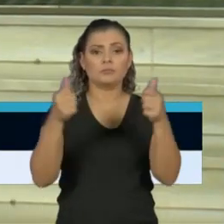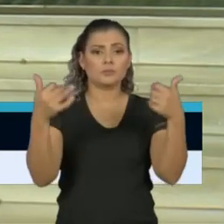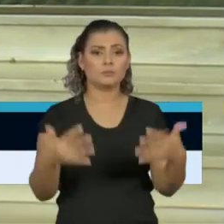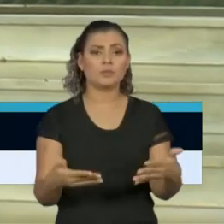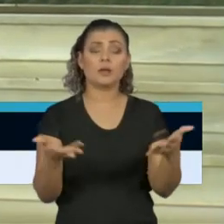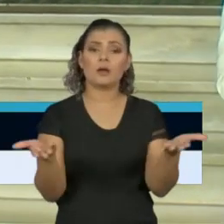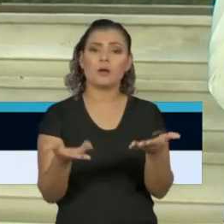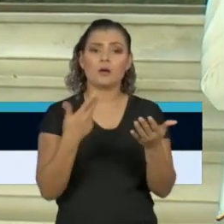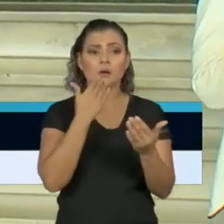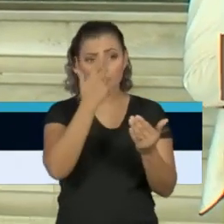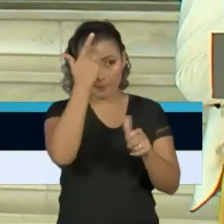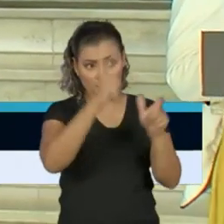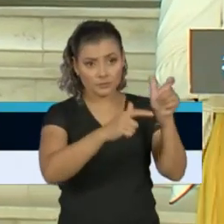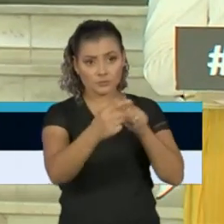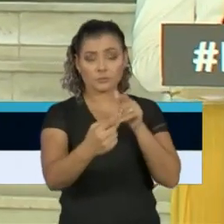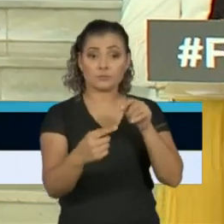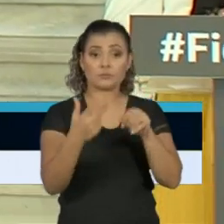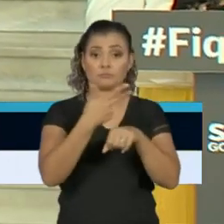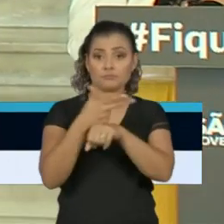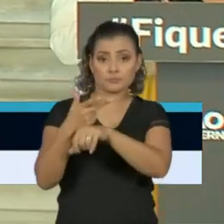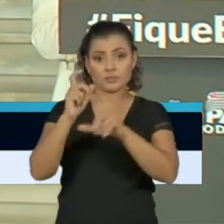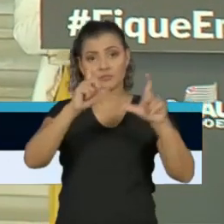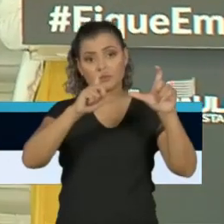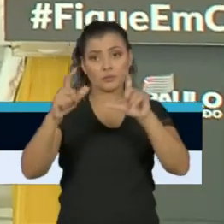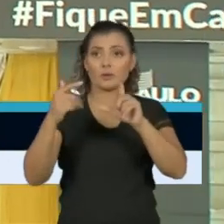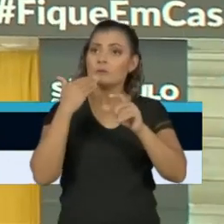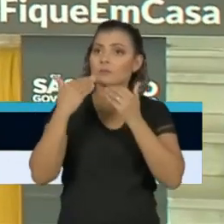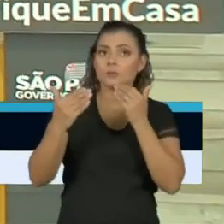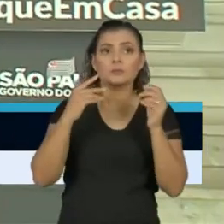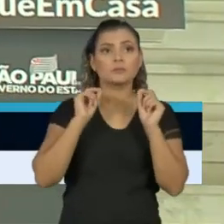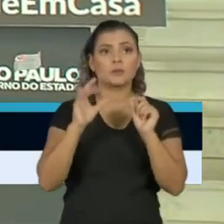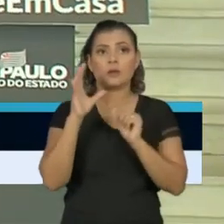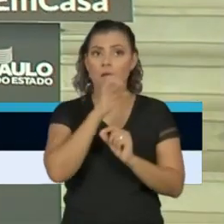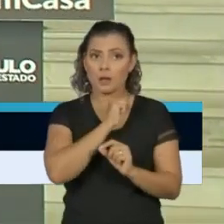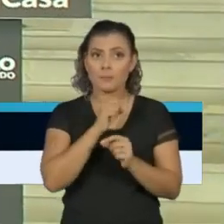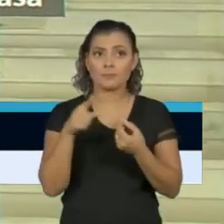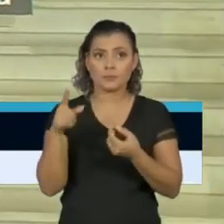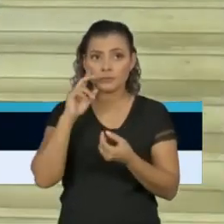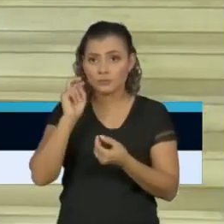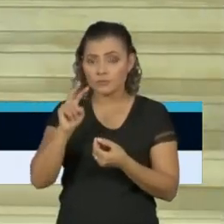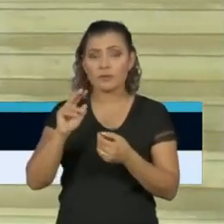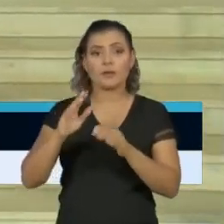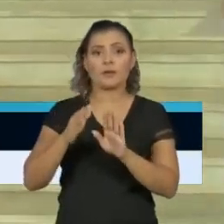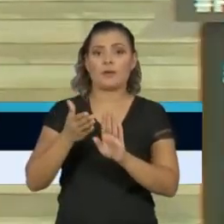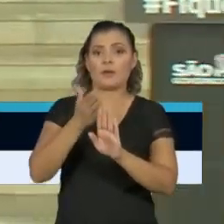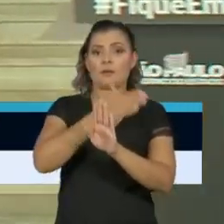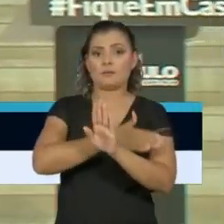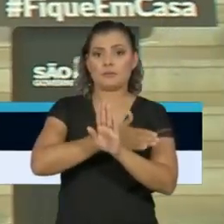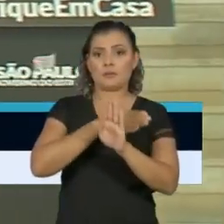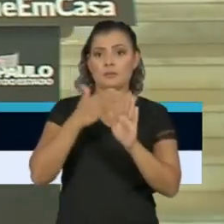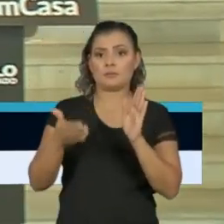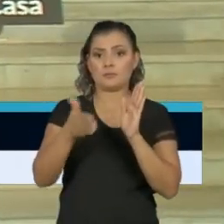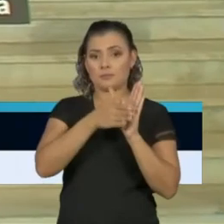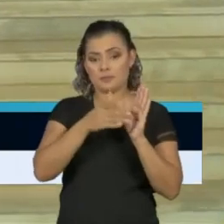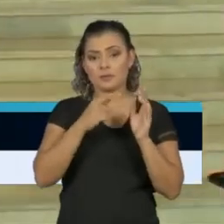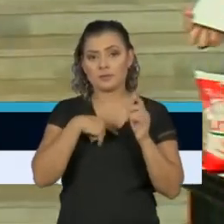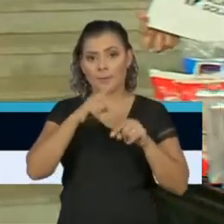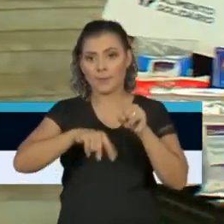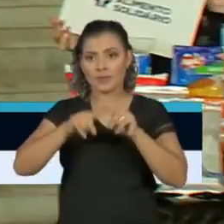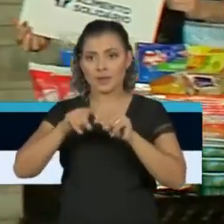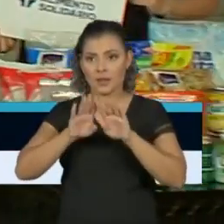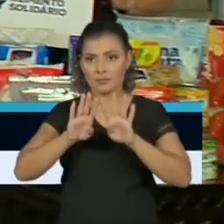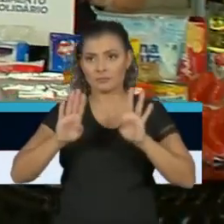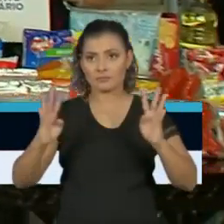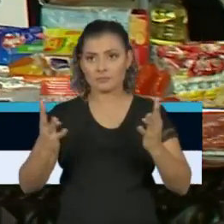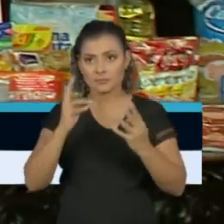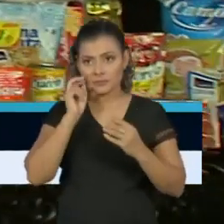pedido de alguns cinegrafistas e fotógrafos, para ela ficar ali atrás da onde nós temos a relação dos produtos, os